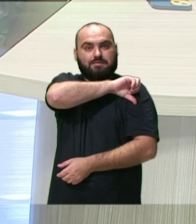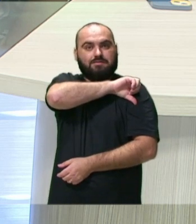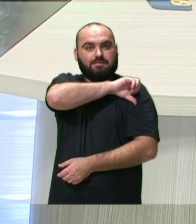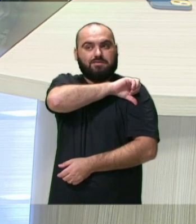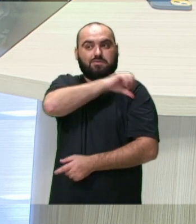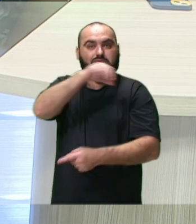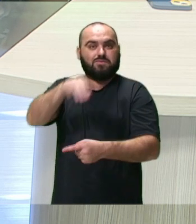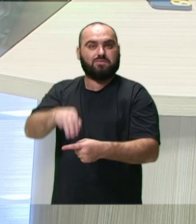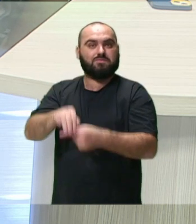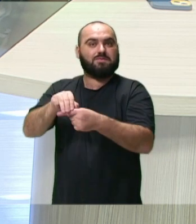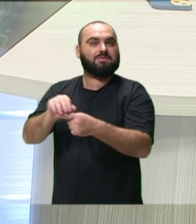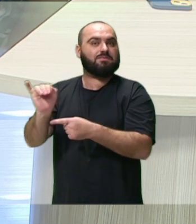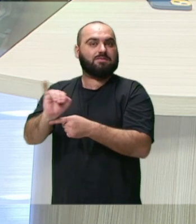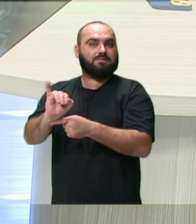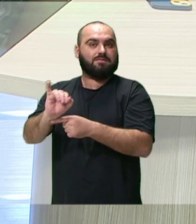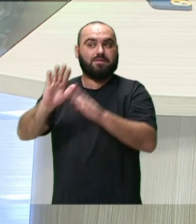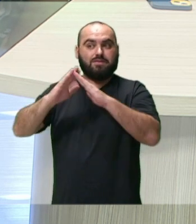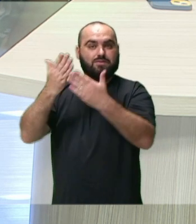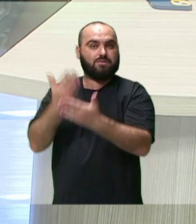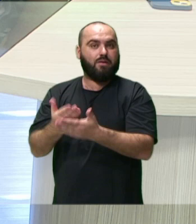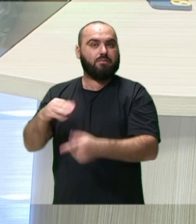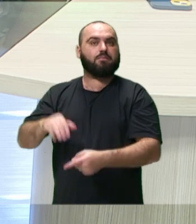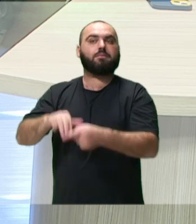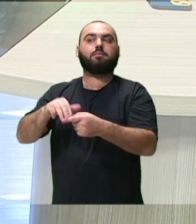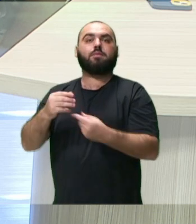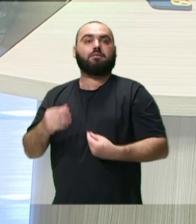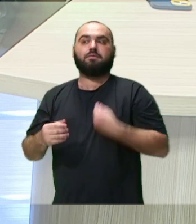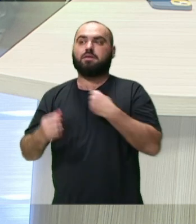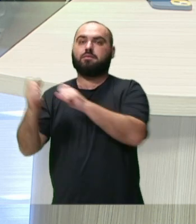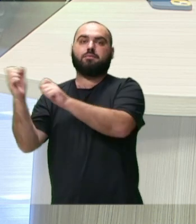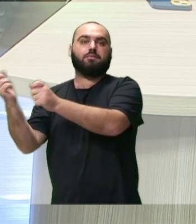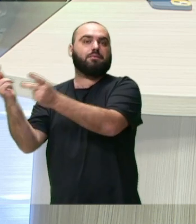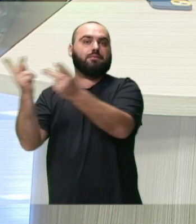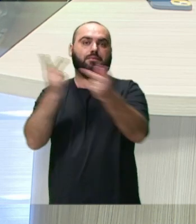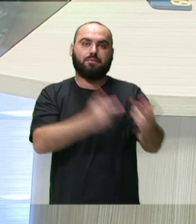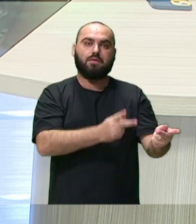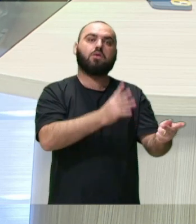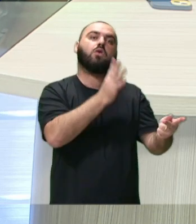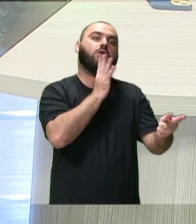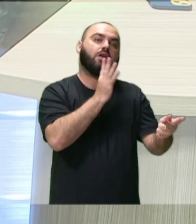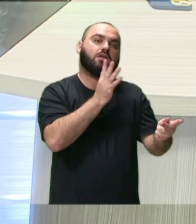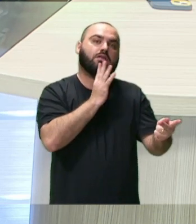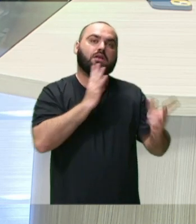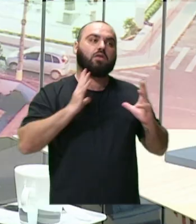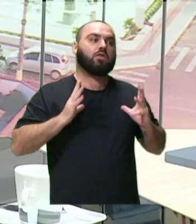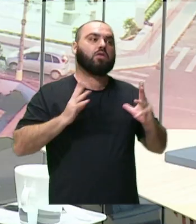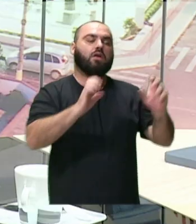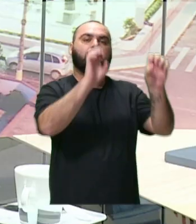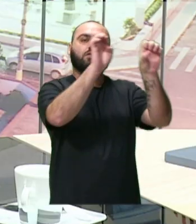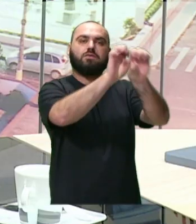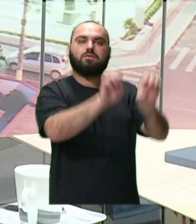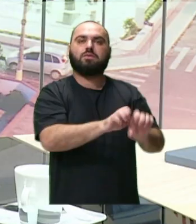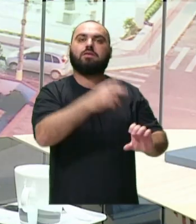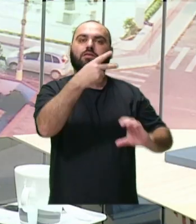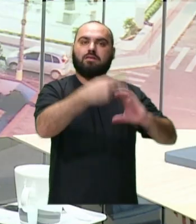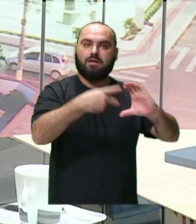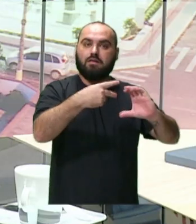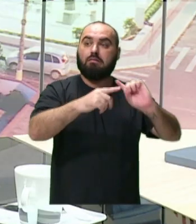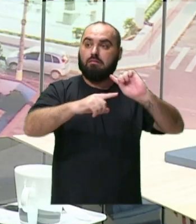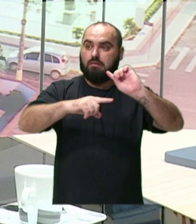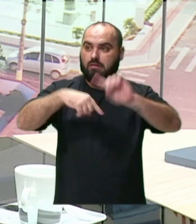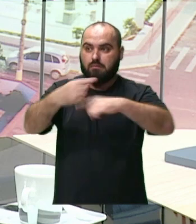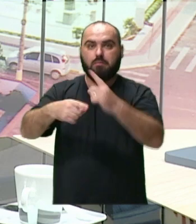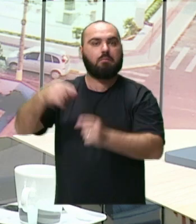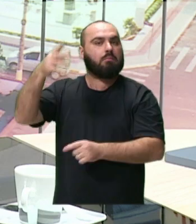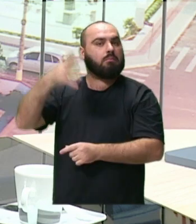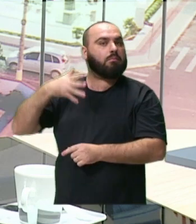do município, né, das escolas municipais. Elas vão vir até aqui conhecer toda a estrutura da Câmara e depois ter uma palestra